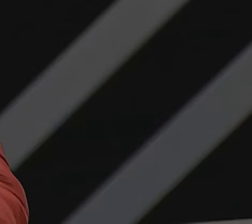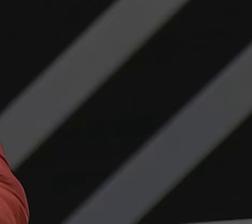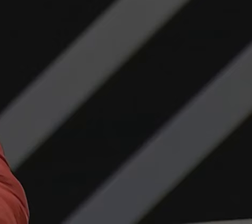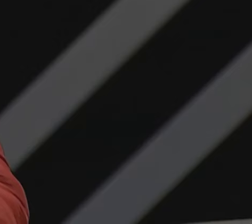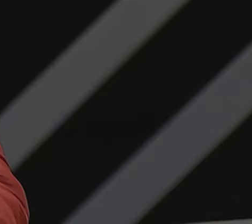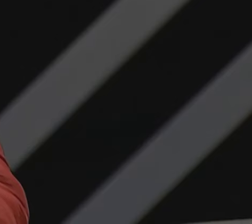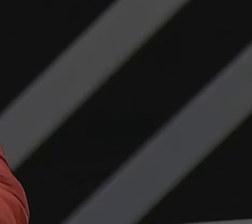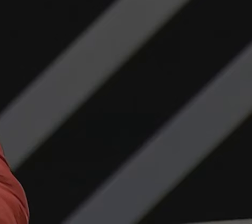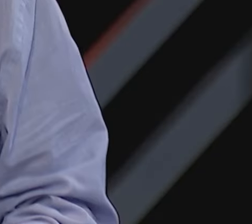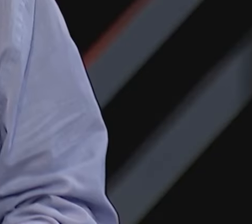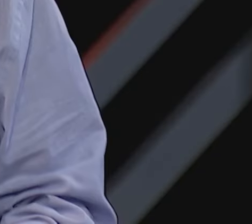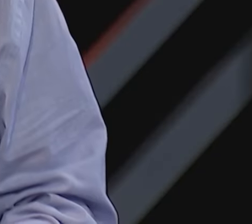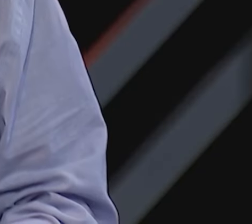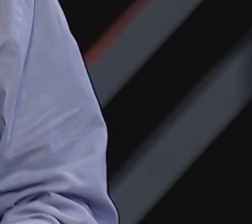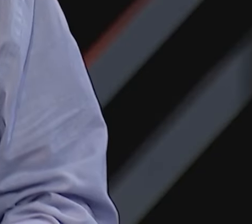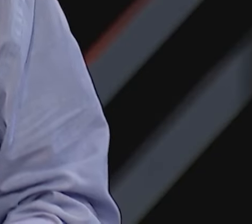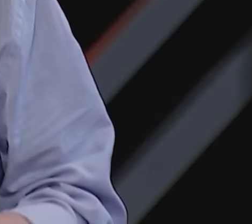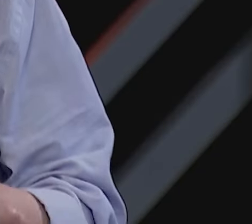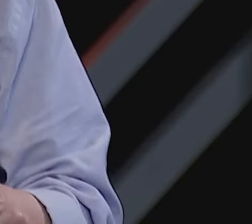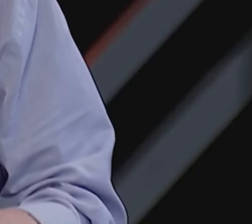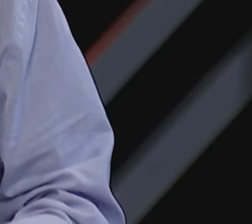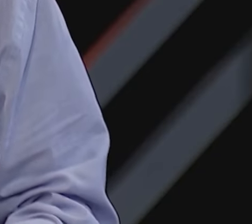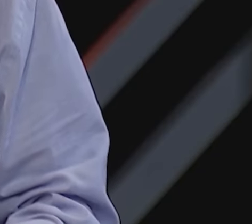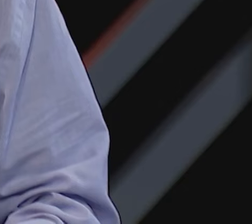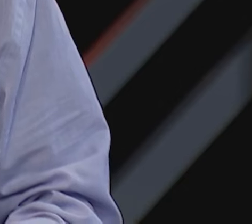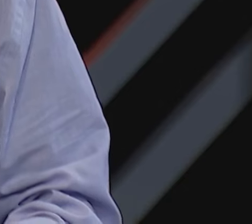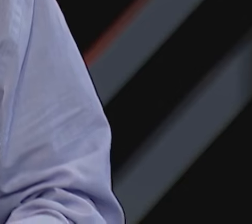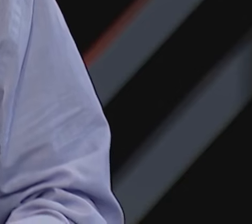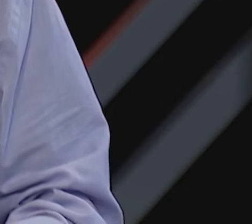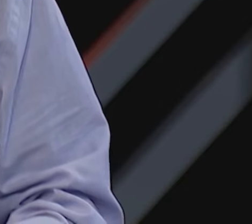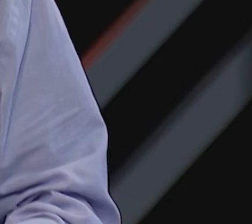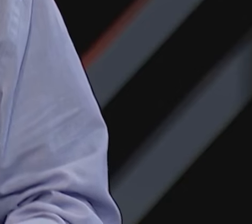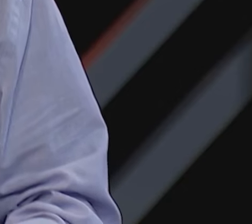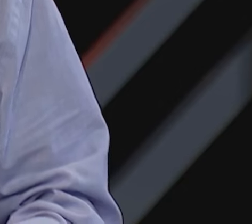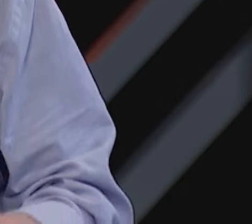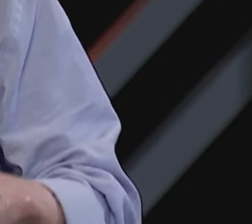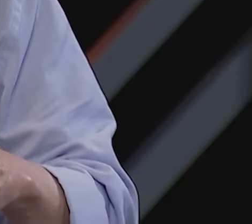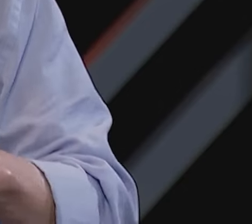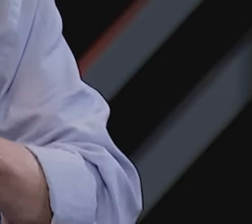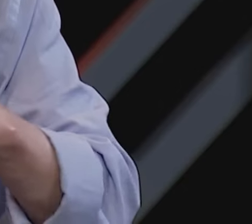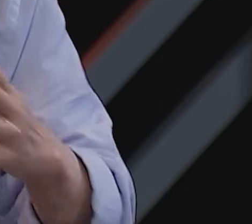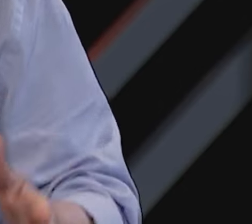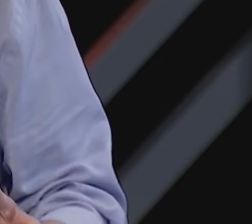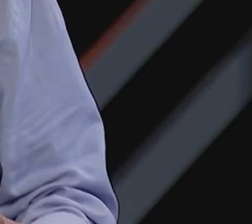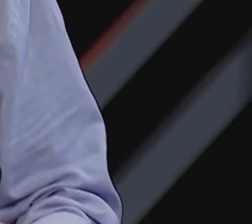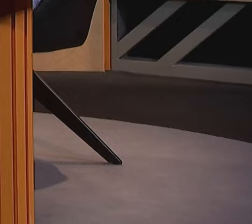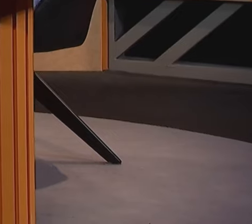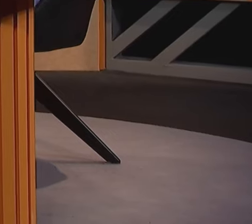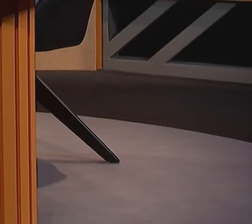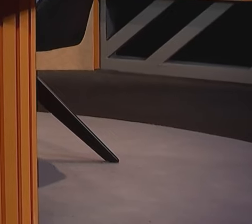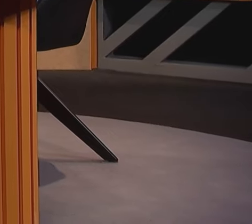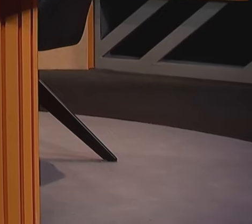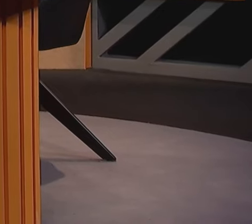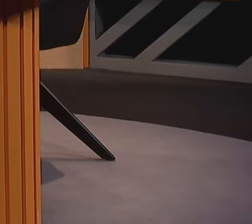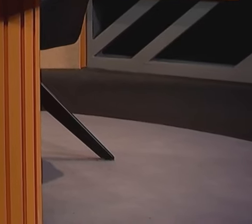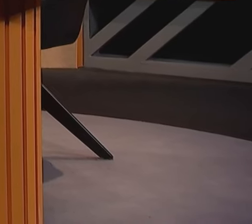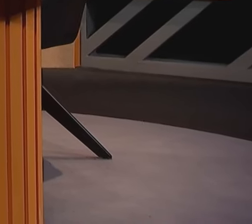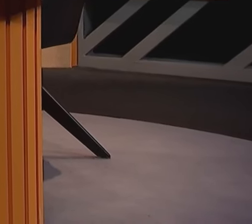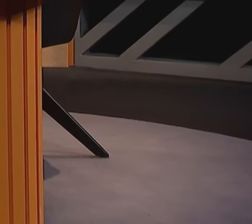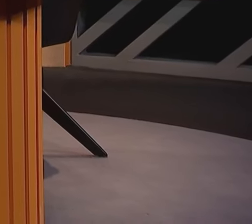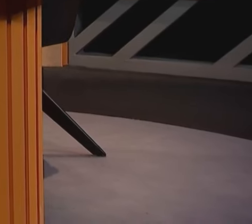nascimento da sua filha, a primeira, você chegou a ter um emprego numa empresa de aviação. Mas você